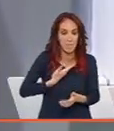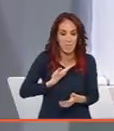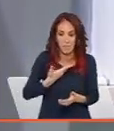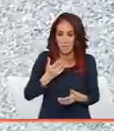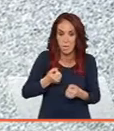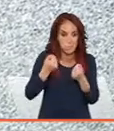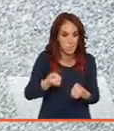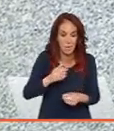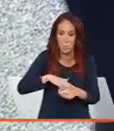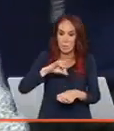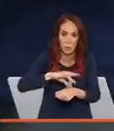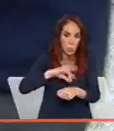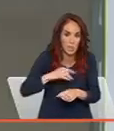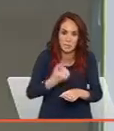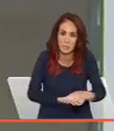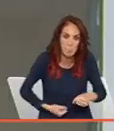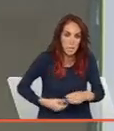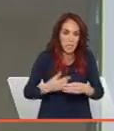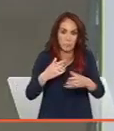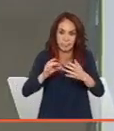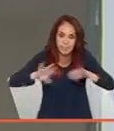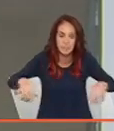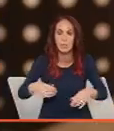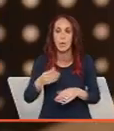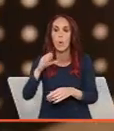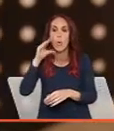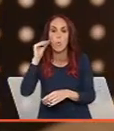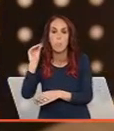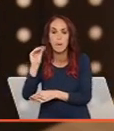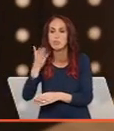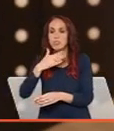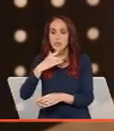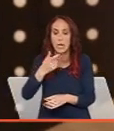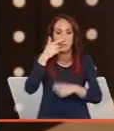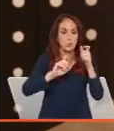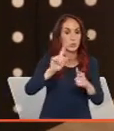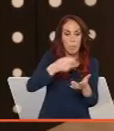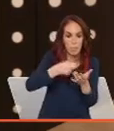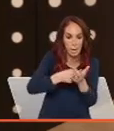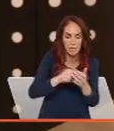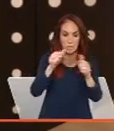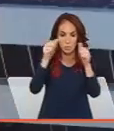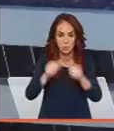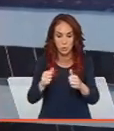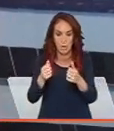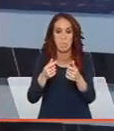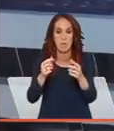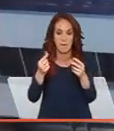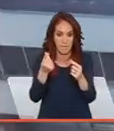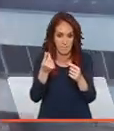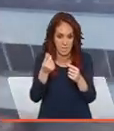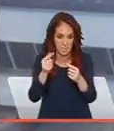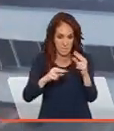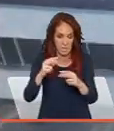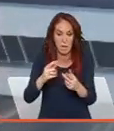dívidas. Os bancos emprestam, as pessoas não pagam e o sistema financeiro, para apresentar balanços